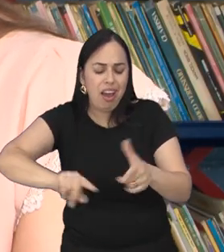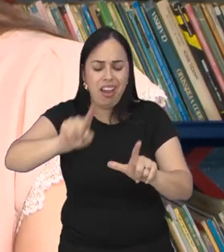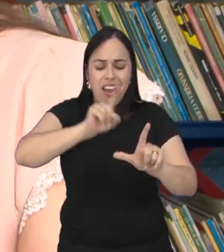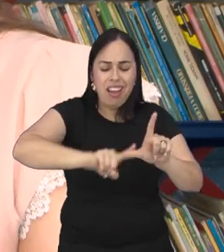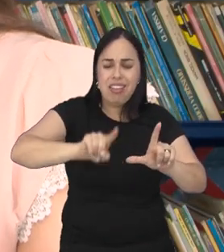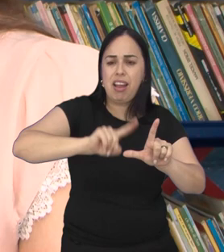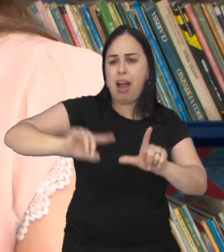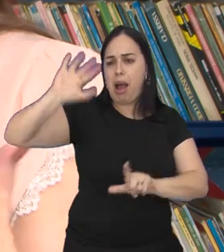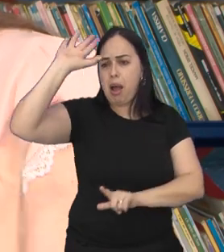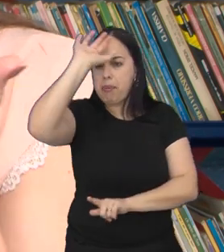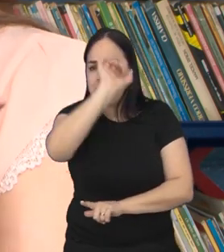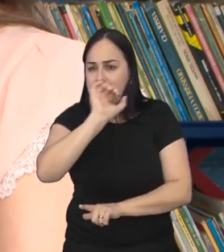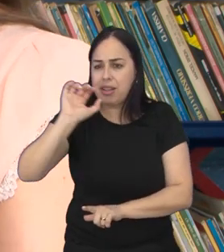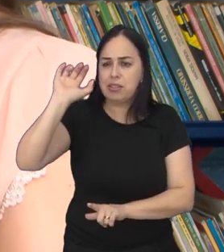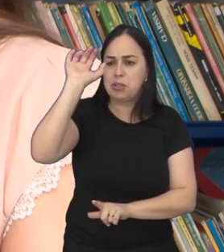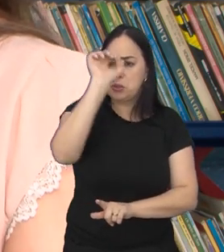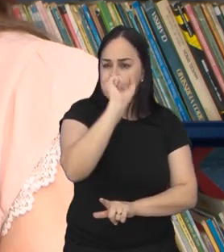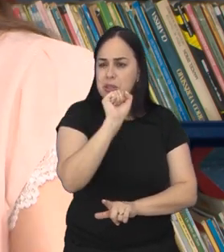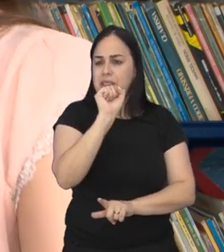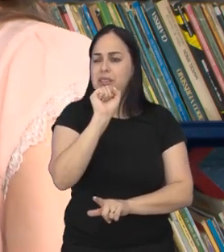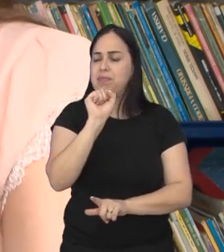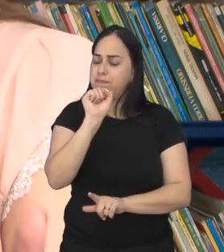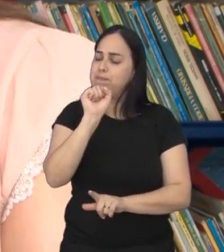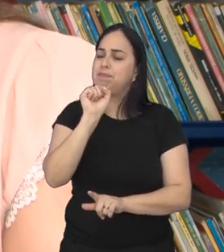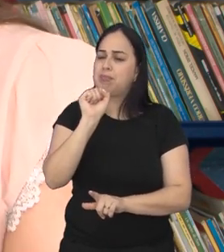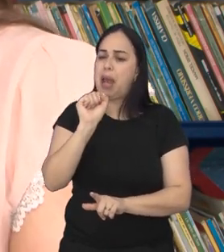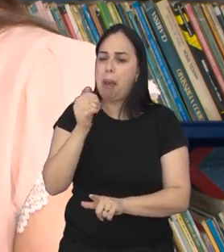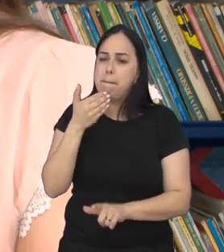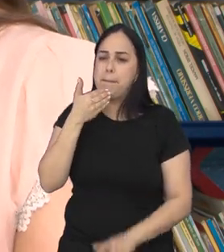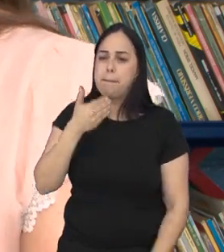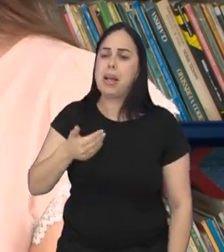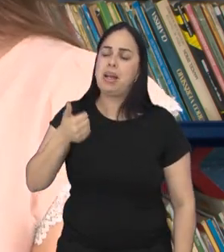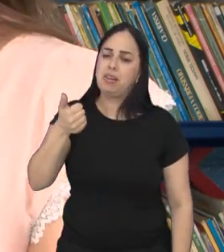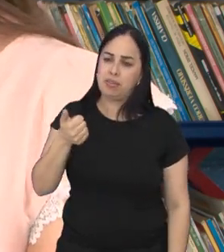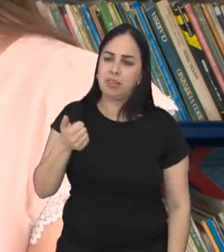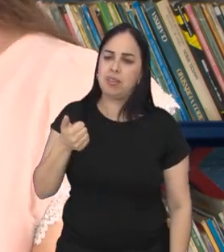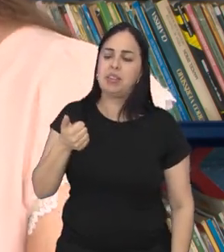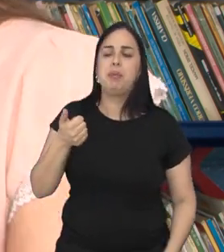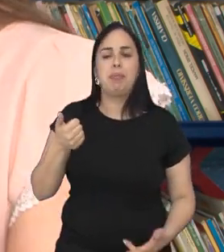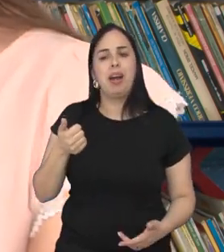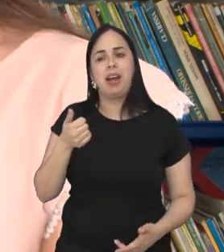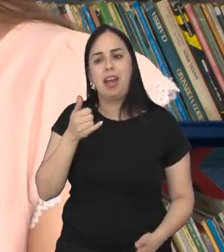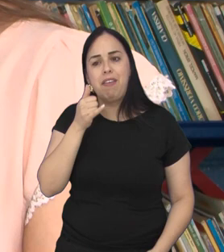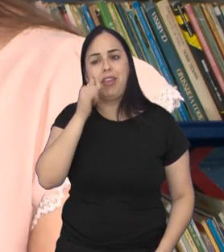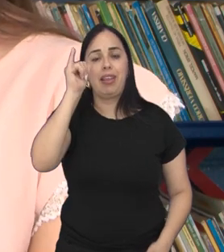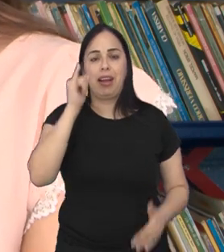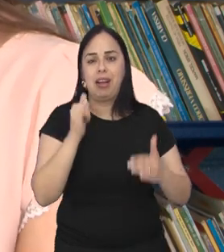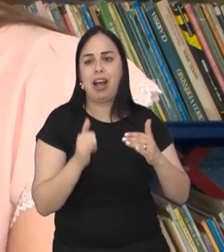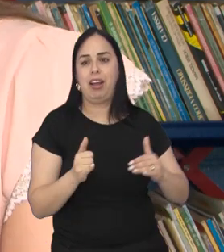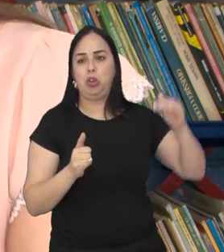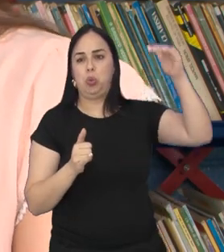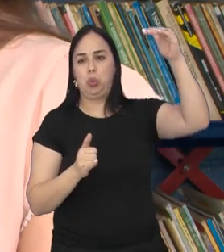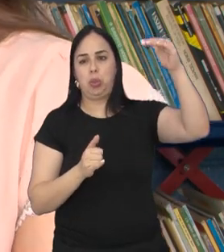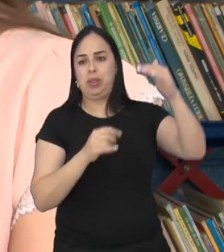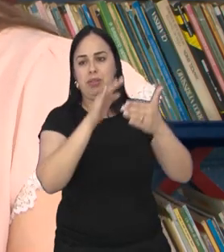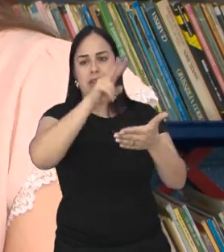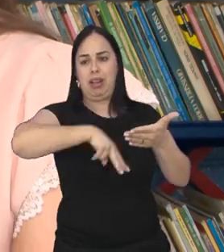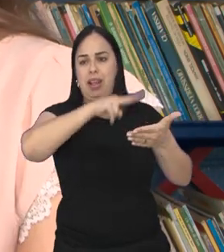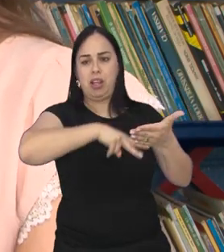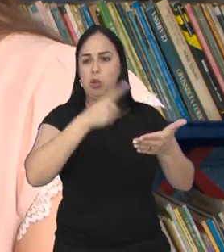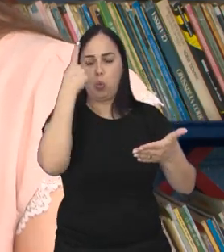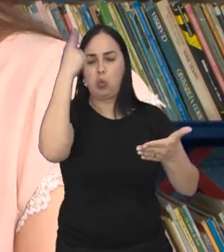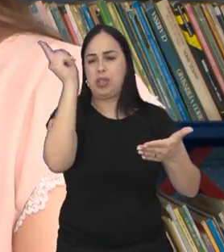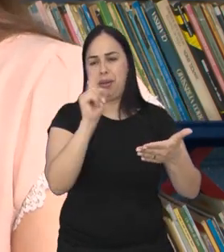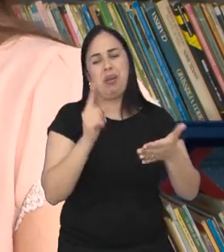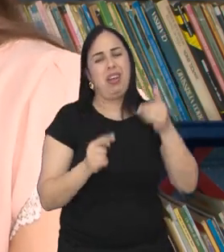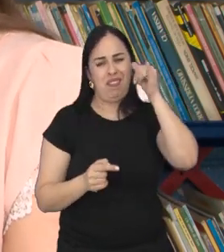letramento e de dela conseguir conduzir a vida dela melhor será então PR gente não ter adultos analfabetos ou que